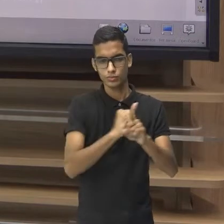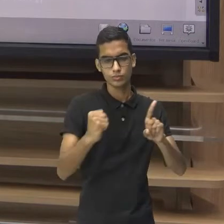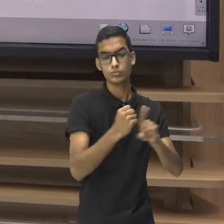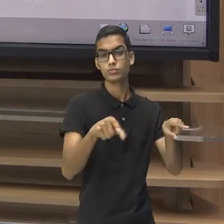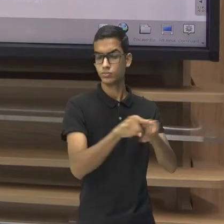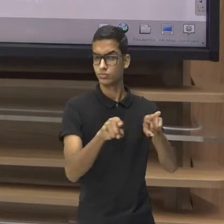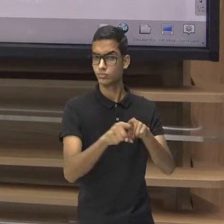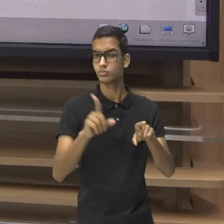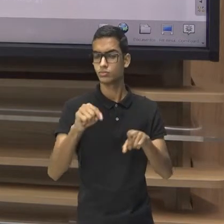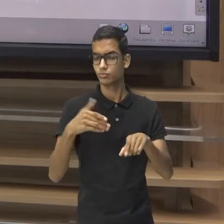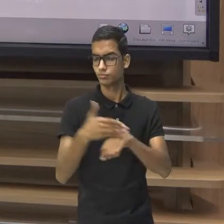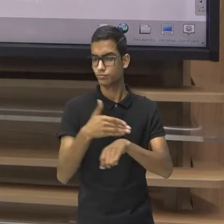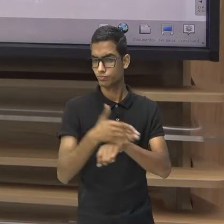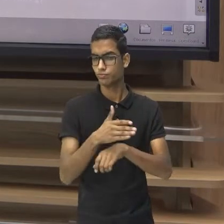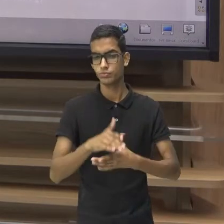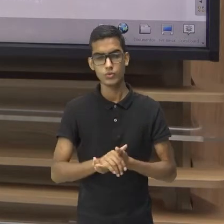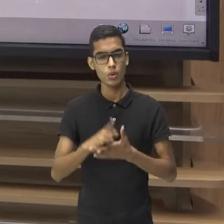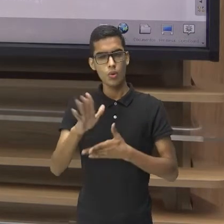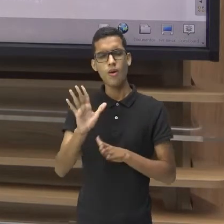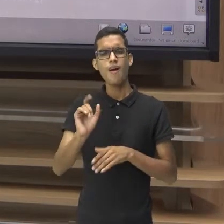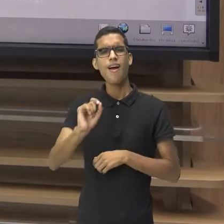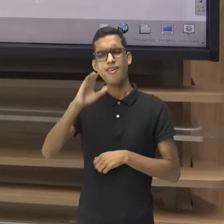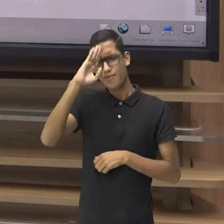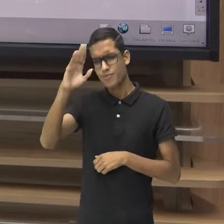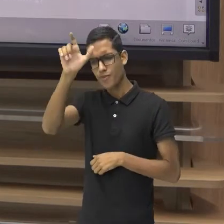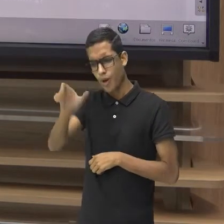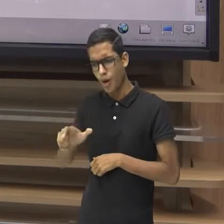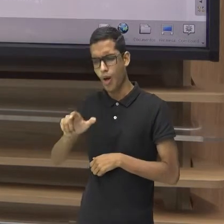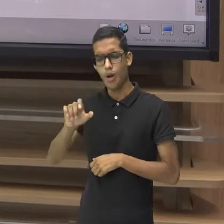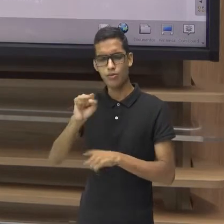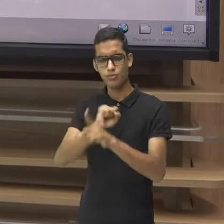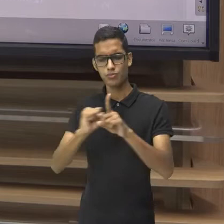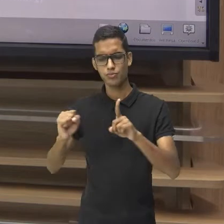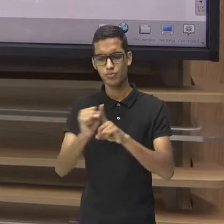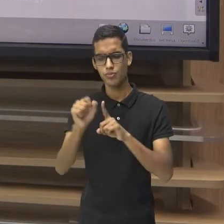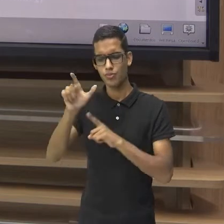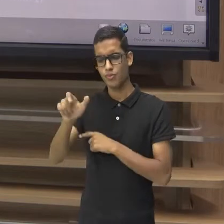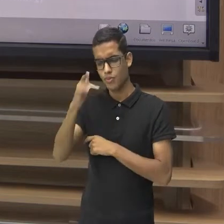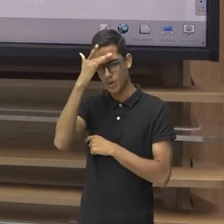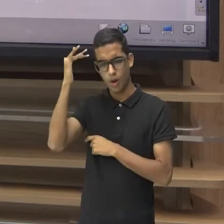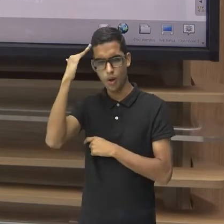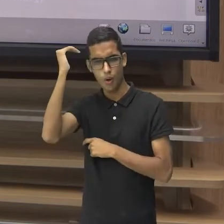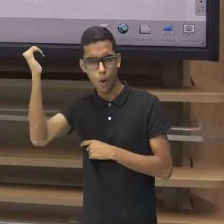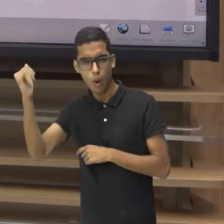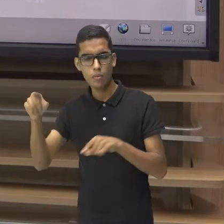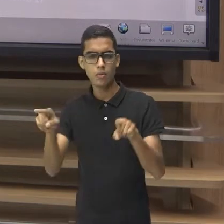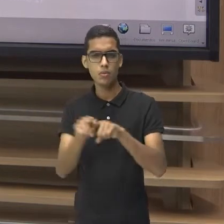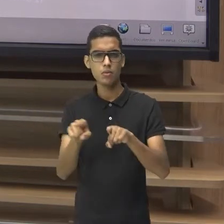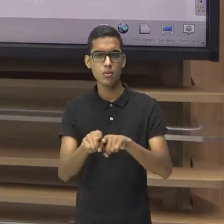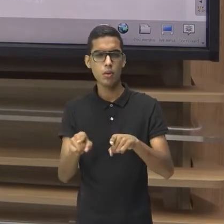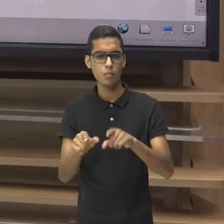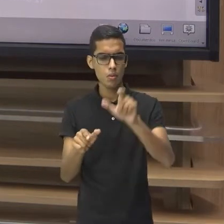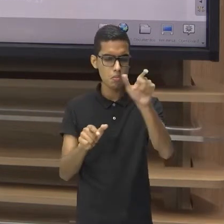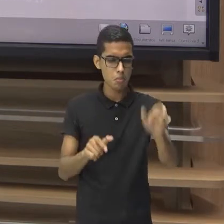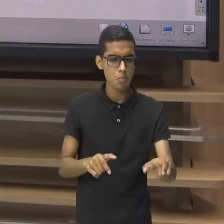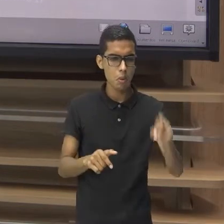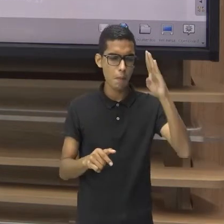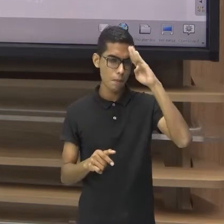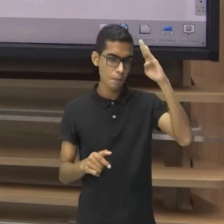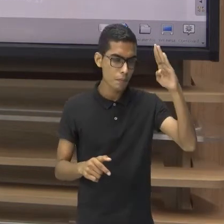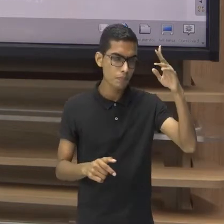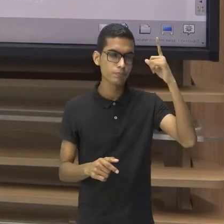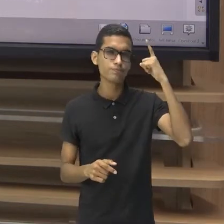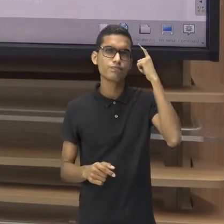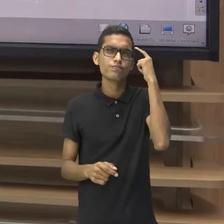quem foram os principais sociólogos, os principais pensadores que tiveram